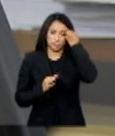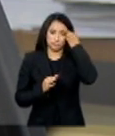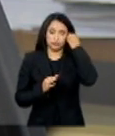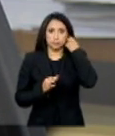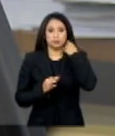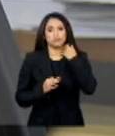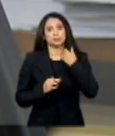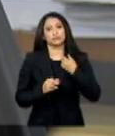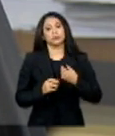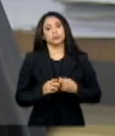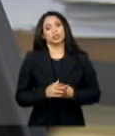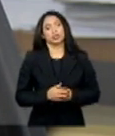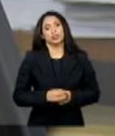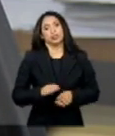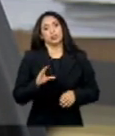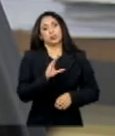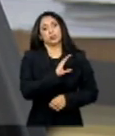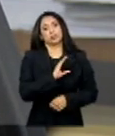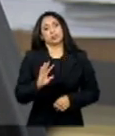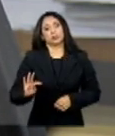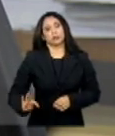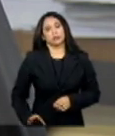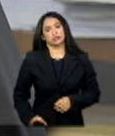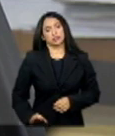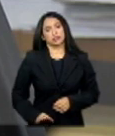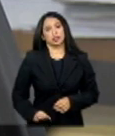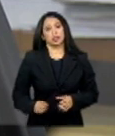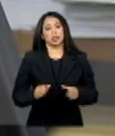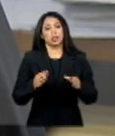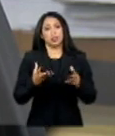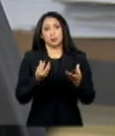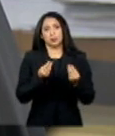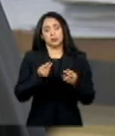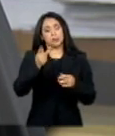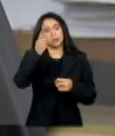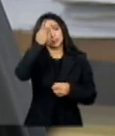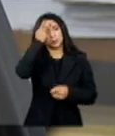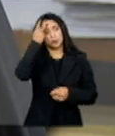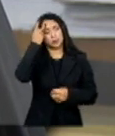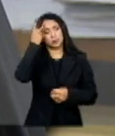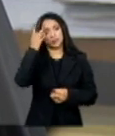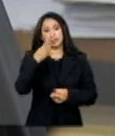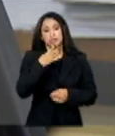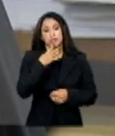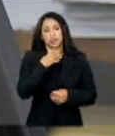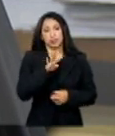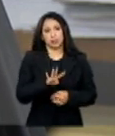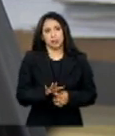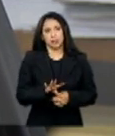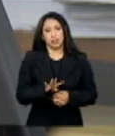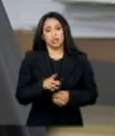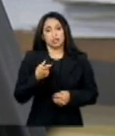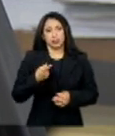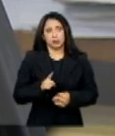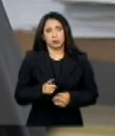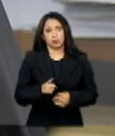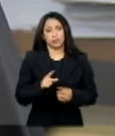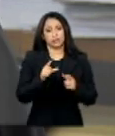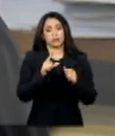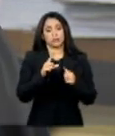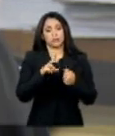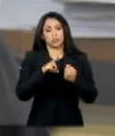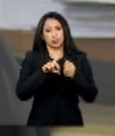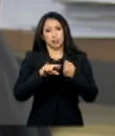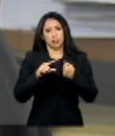conselho tutelar é um colegiado de leigos assim como o tribunal do júri previsto no inciso e 38 do artigo que